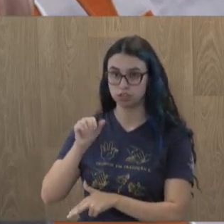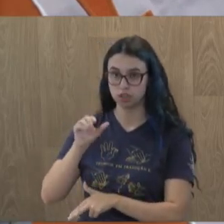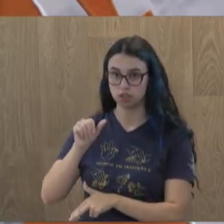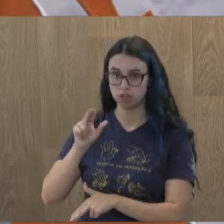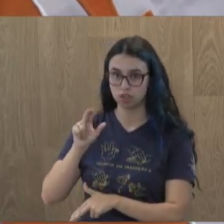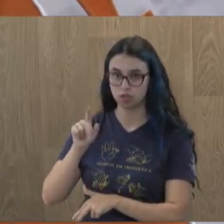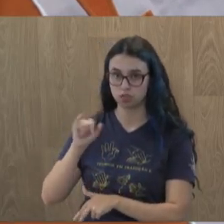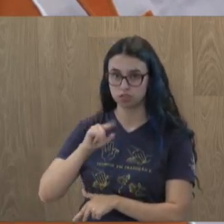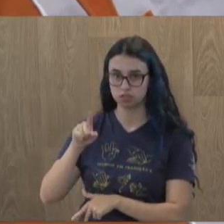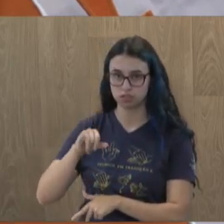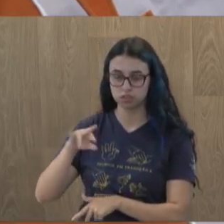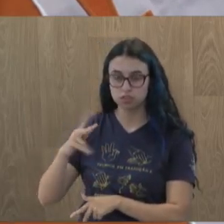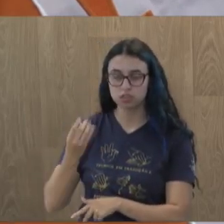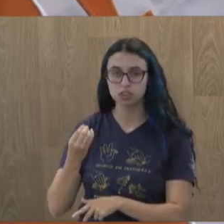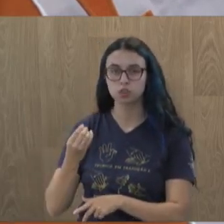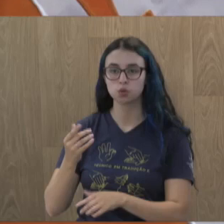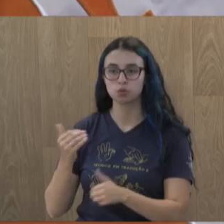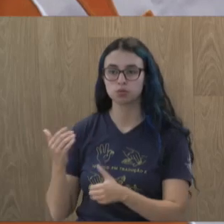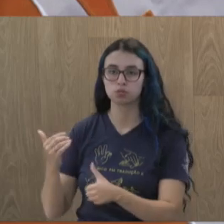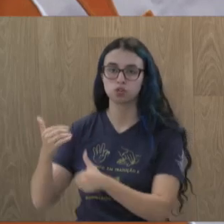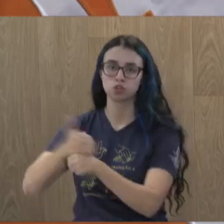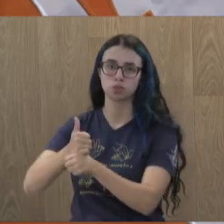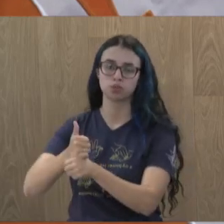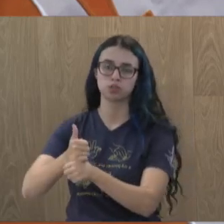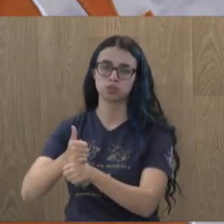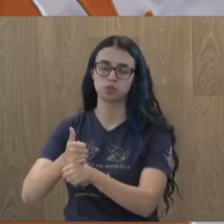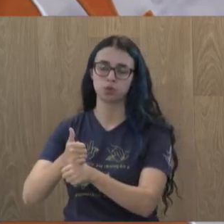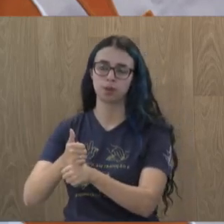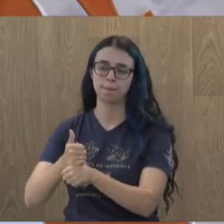meu querido, amado Luizinho.